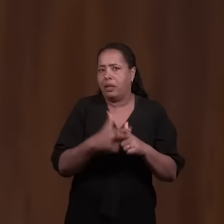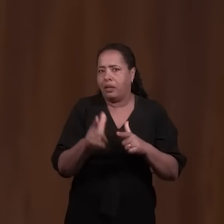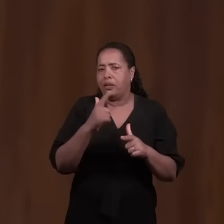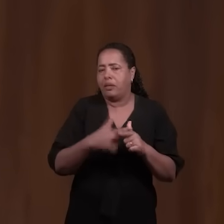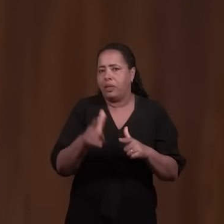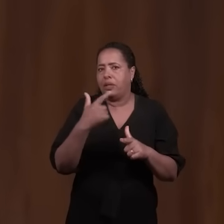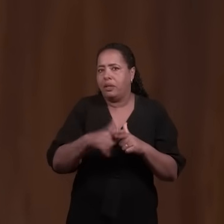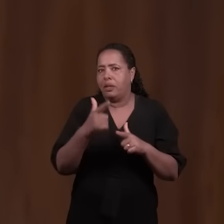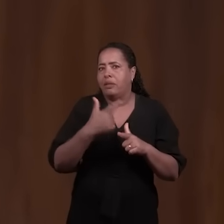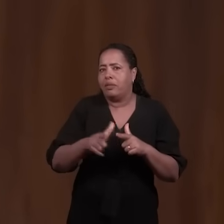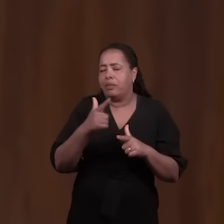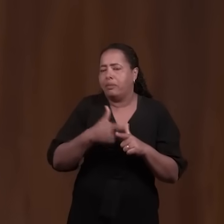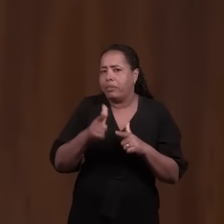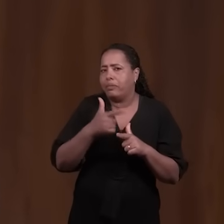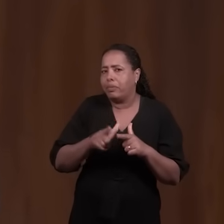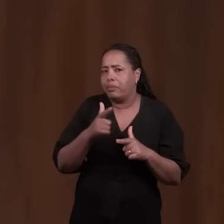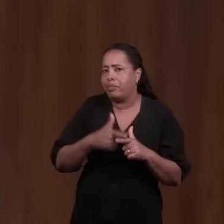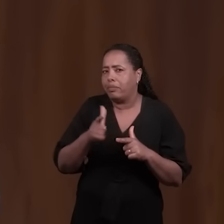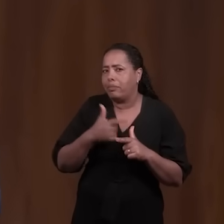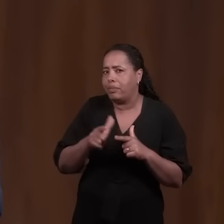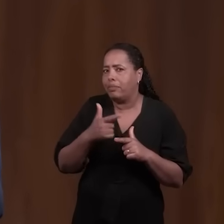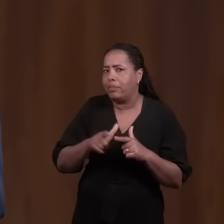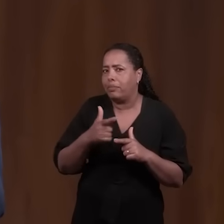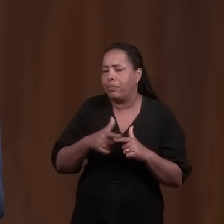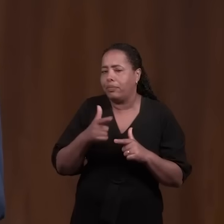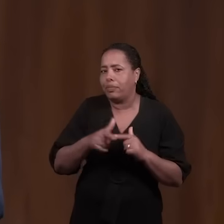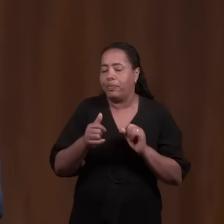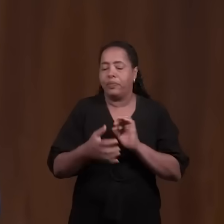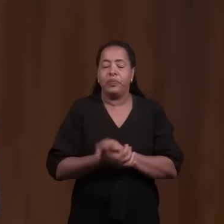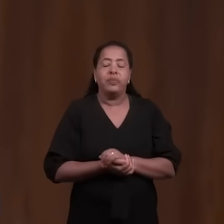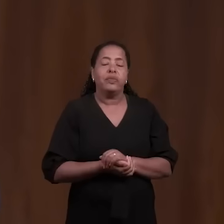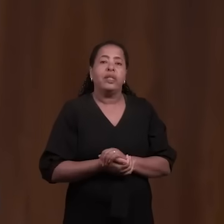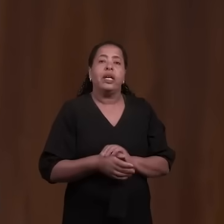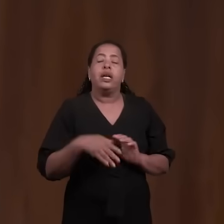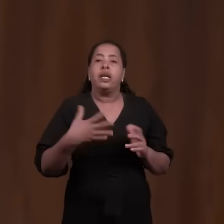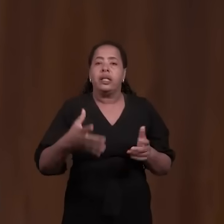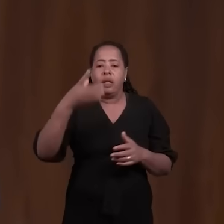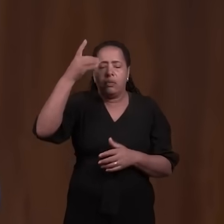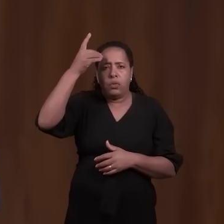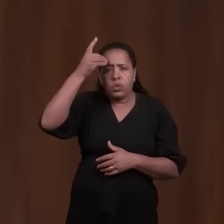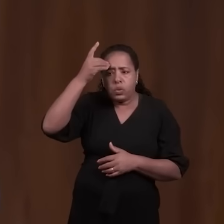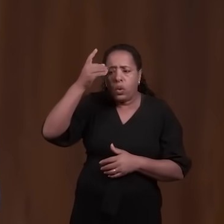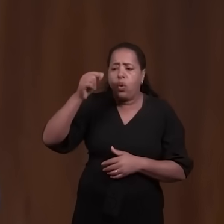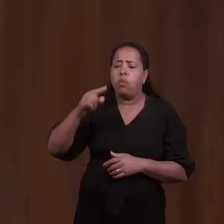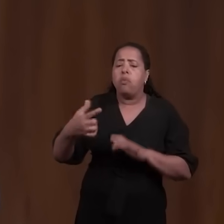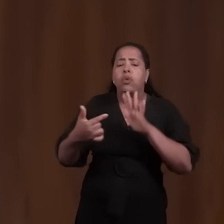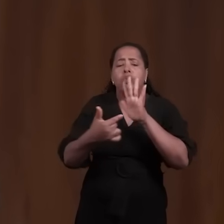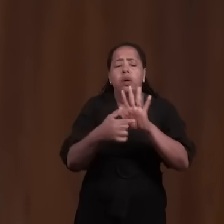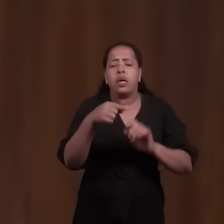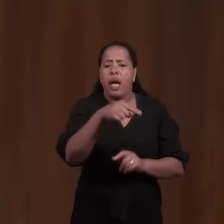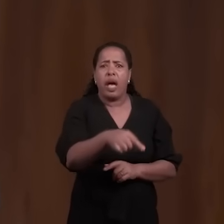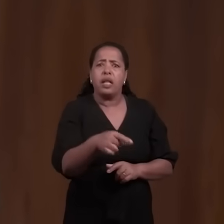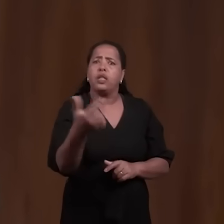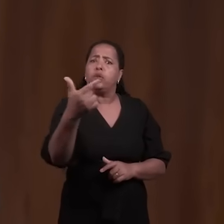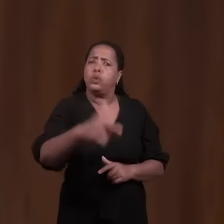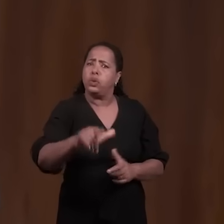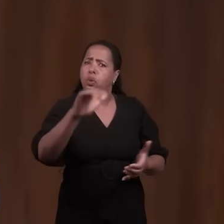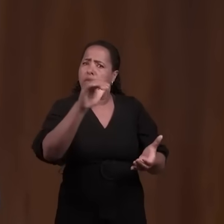no casamento, mal casada, aquela coisa toda. E um dia lá, orando por ela, o irmão entregou um dom que ela precisava casar de